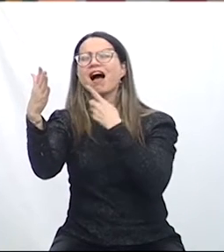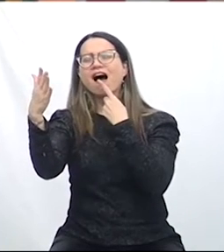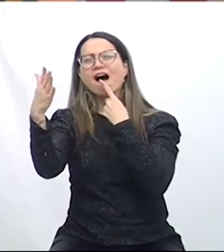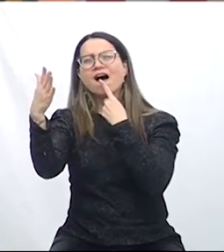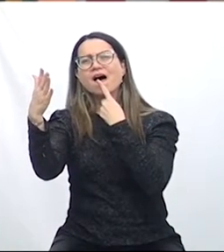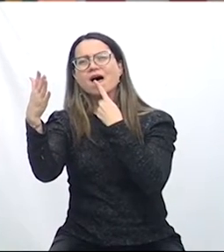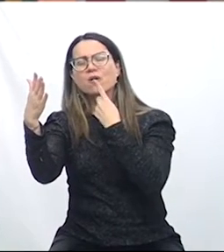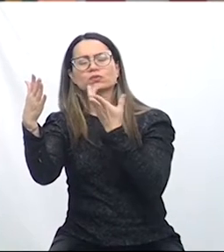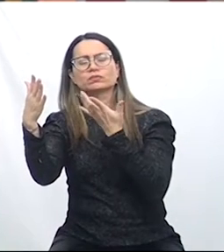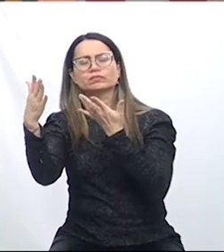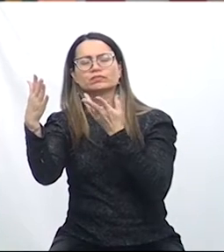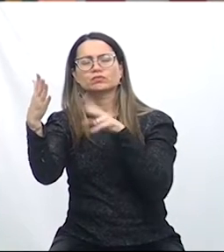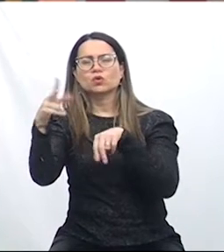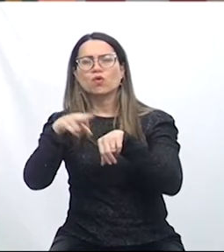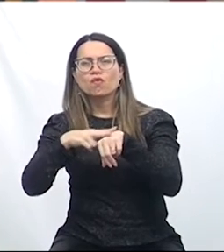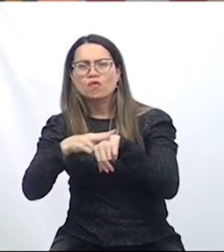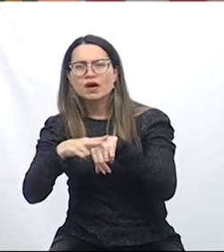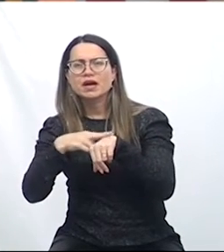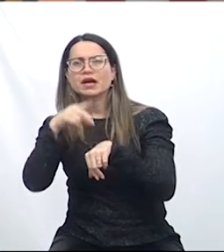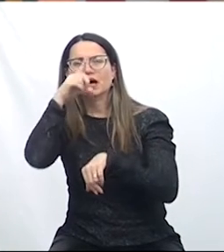amarelo.